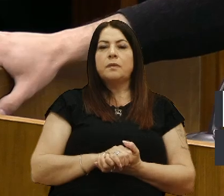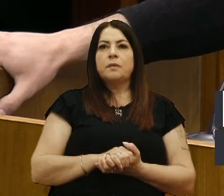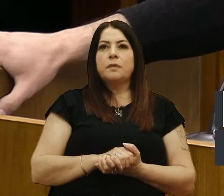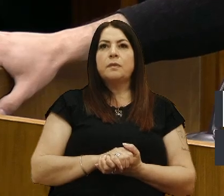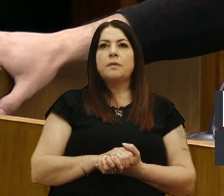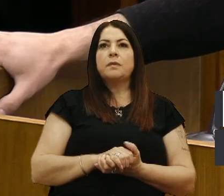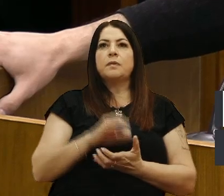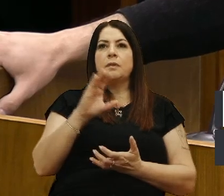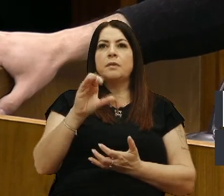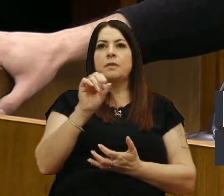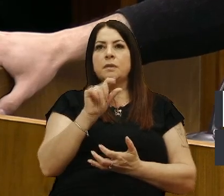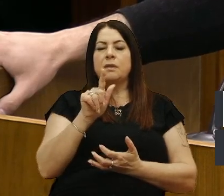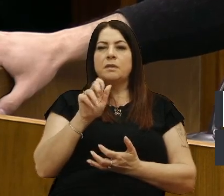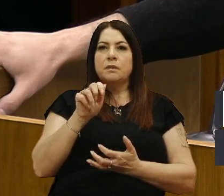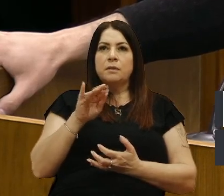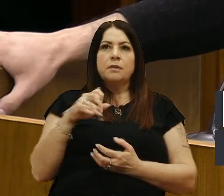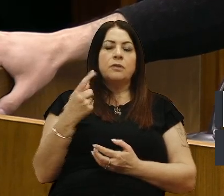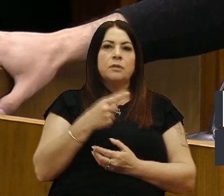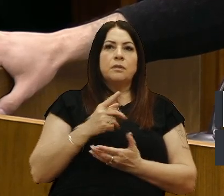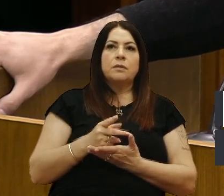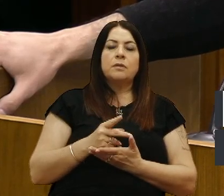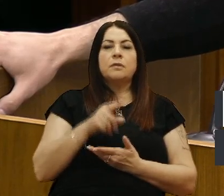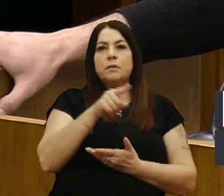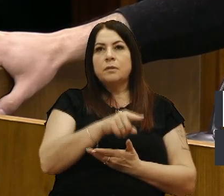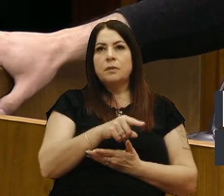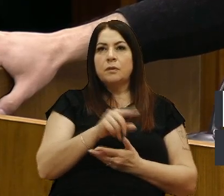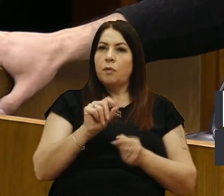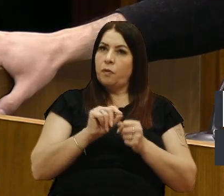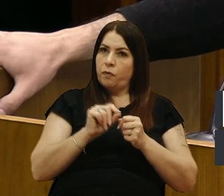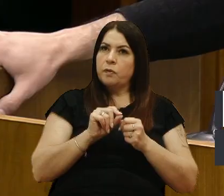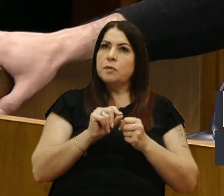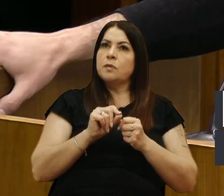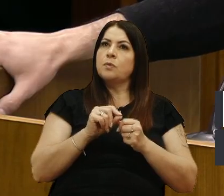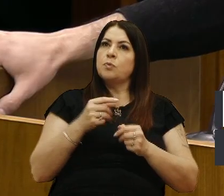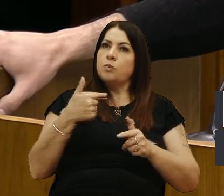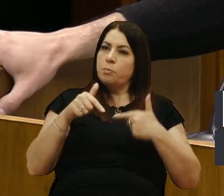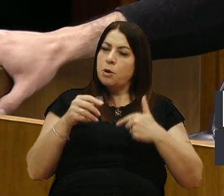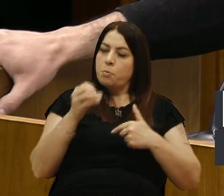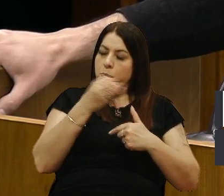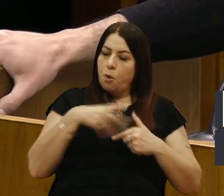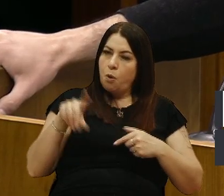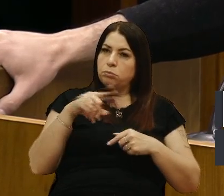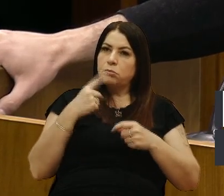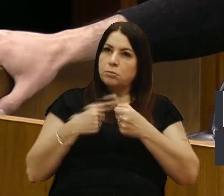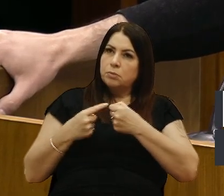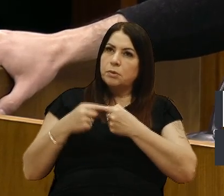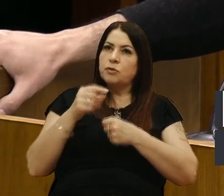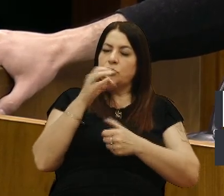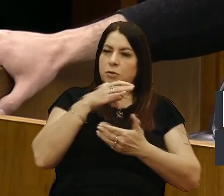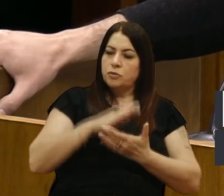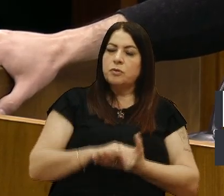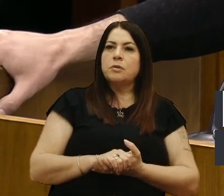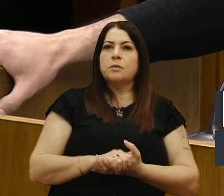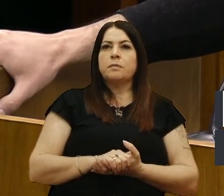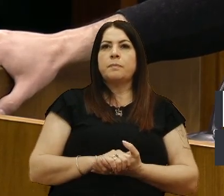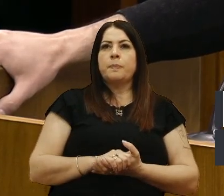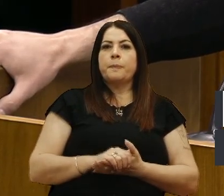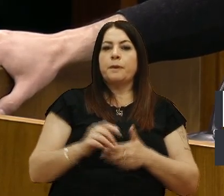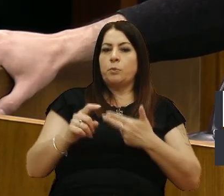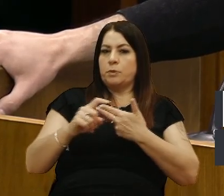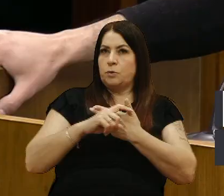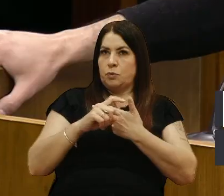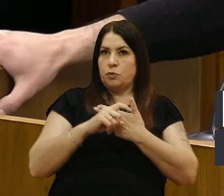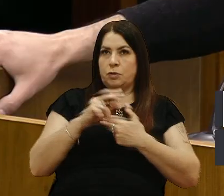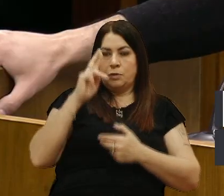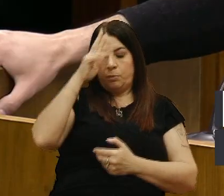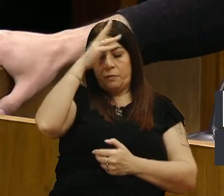ao Casagrande, do qual vem fazendo aí um mega trabalho em toda a cidade de Caxias do Sul, ao Executivo, o